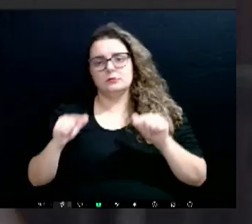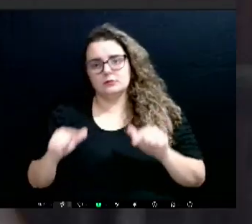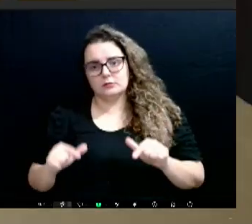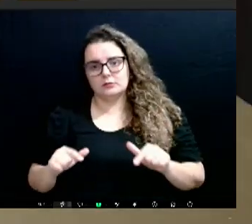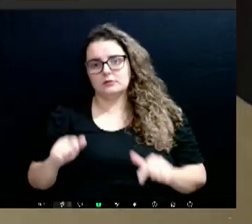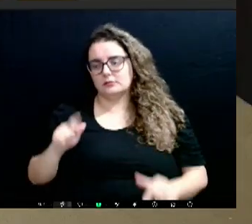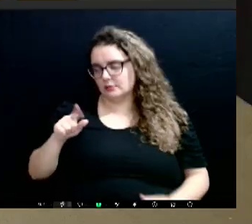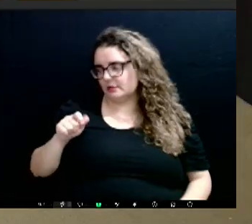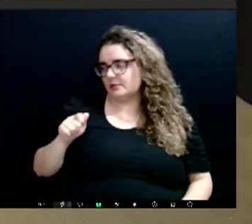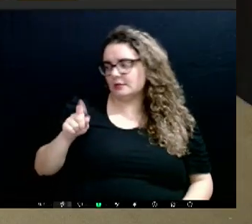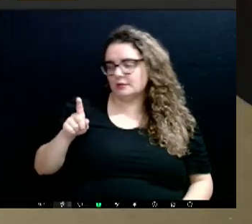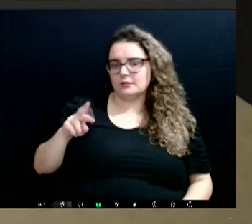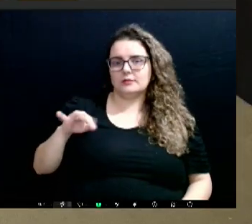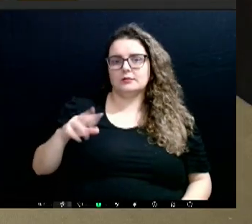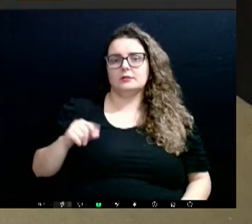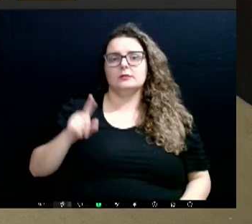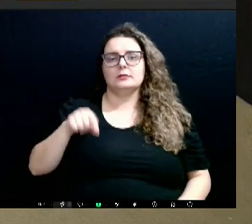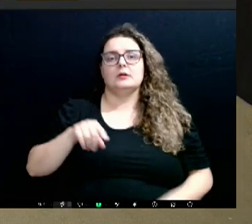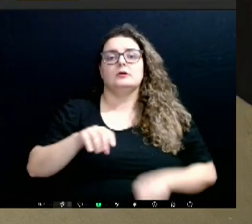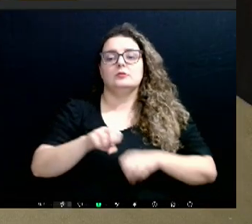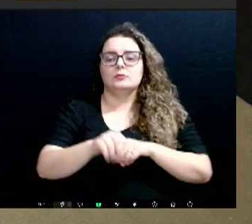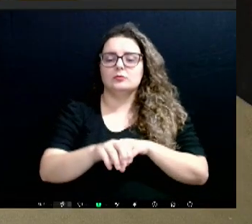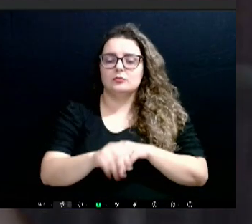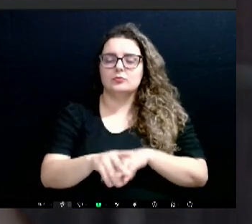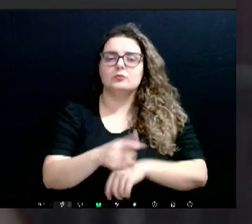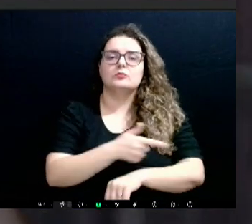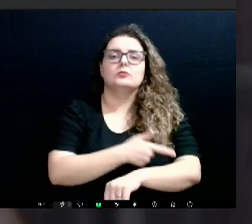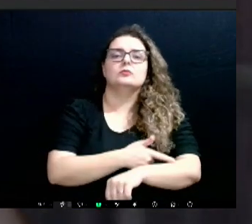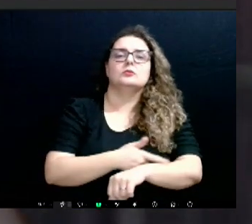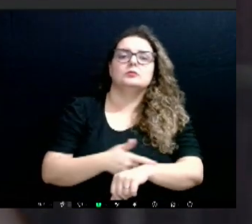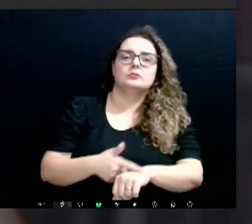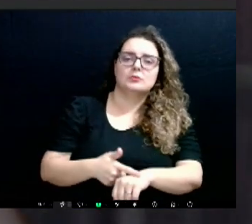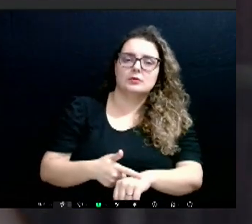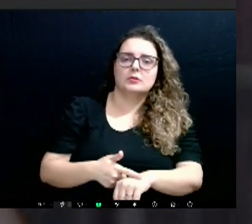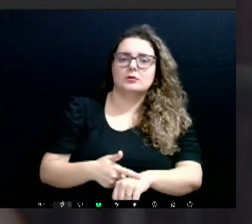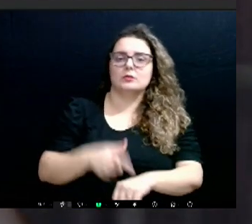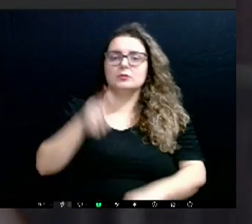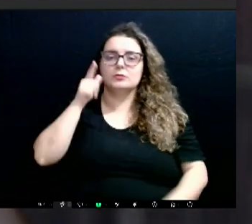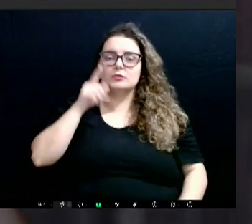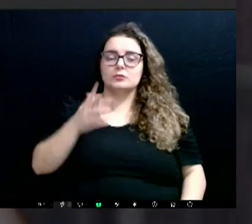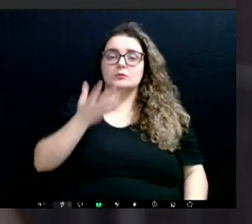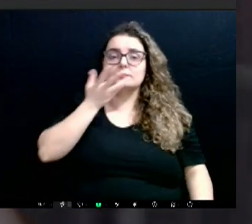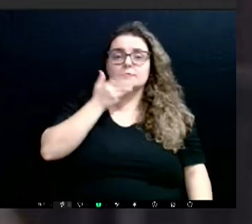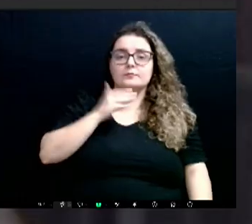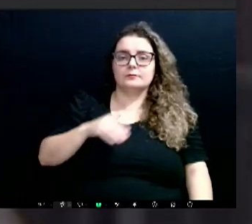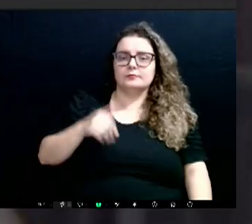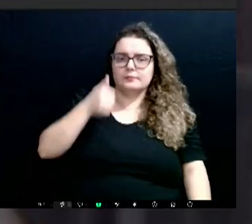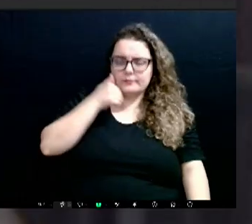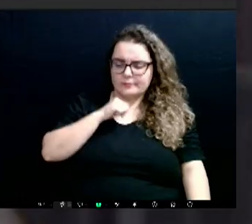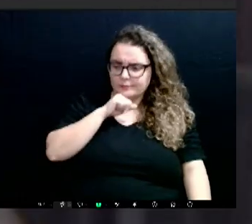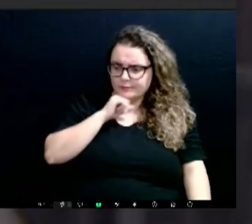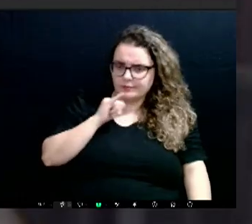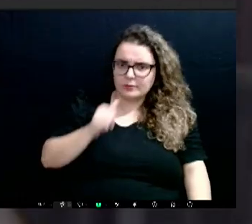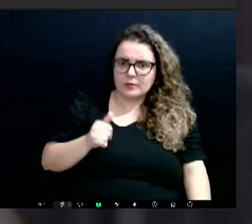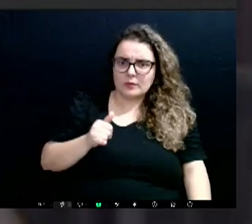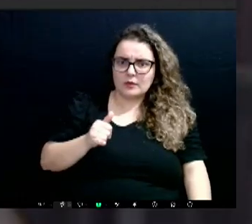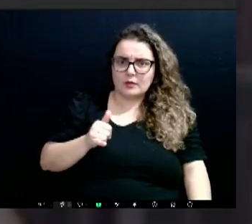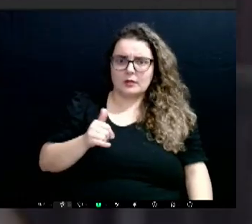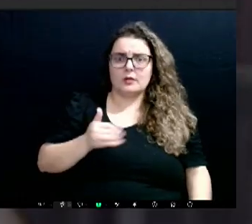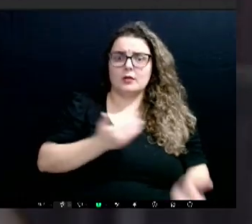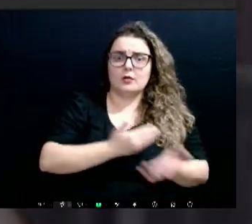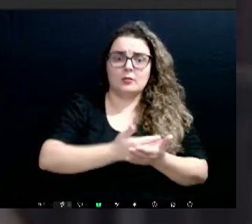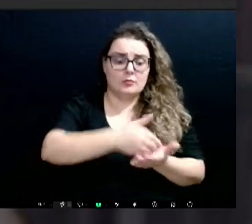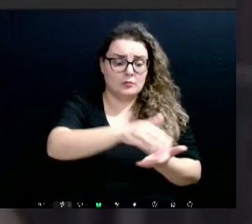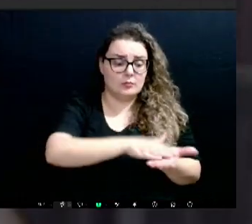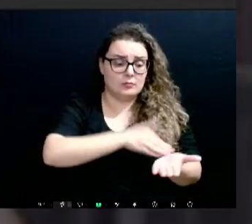o do criar, né, é o de conseguir. Então a criança, a mãe fala, nossa, mas agora ela começa a pintar, ela